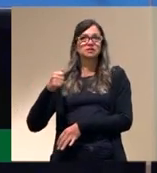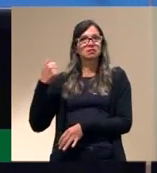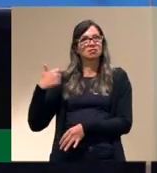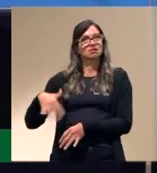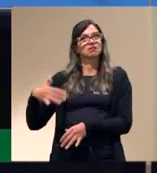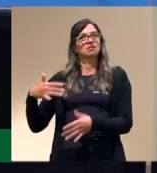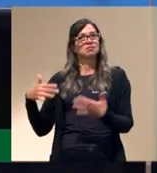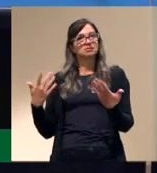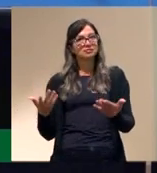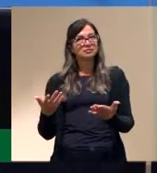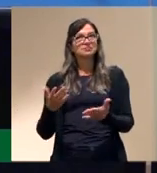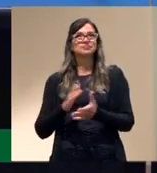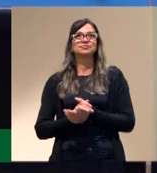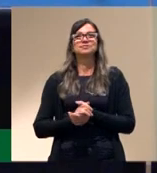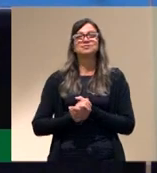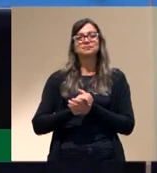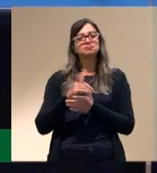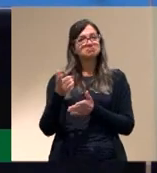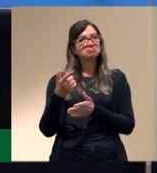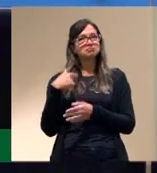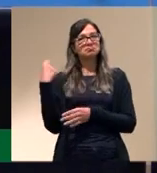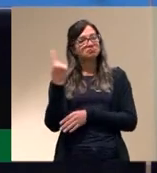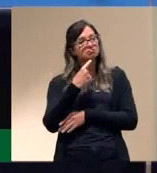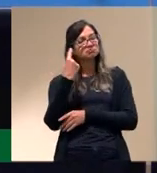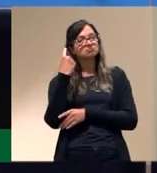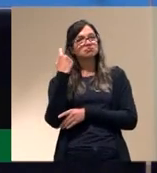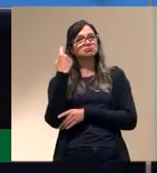é nós tratarmos